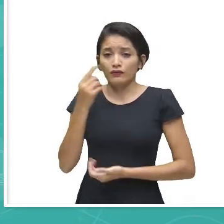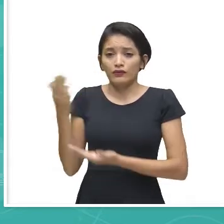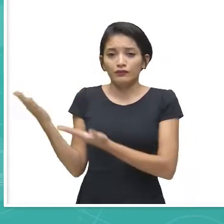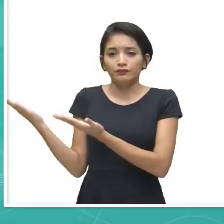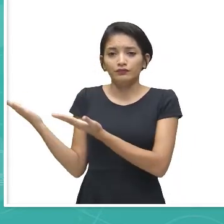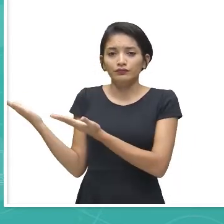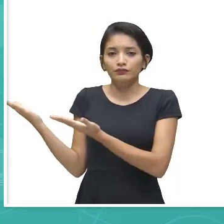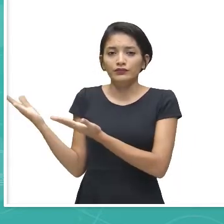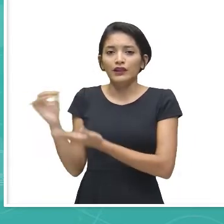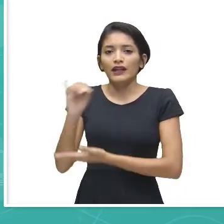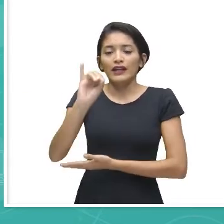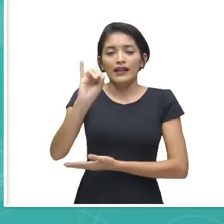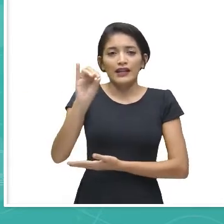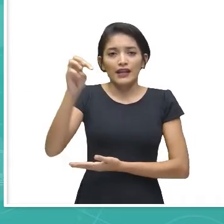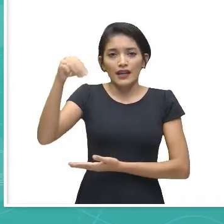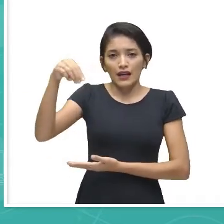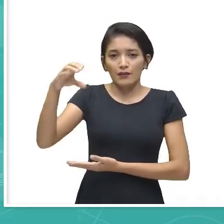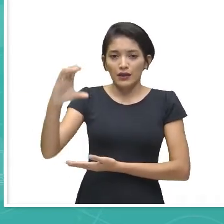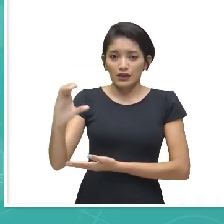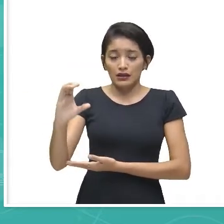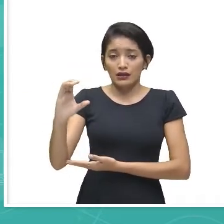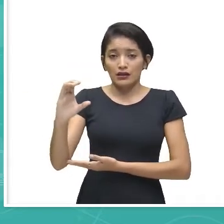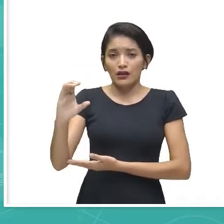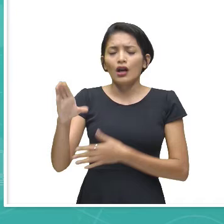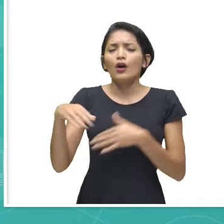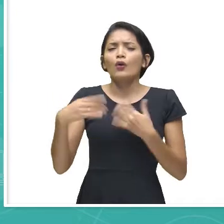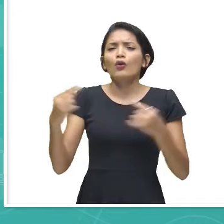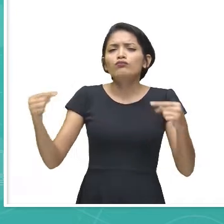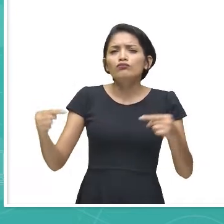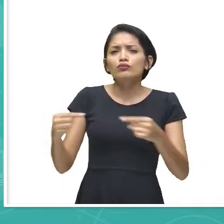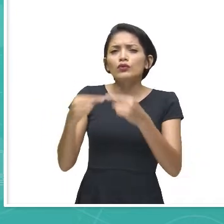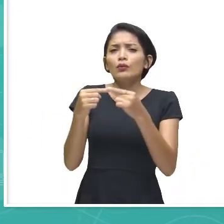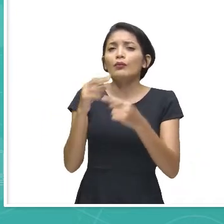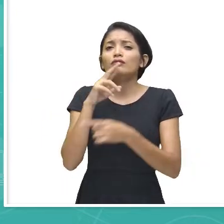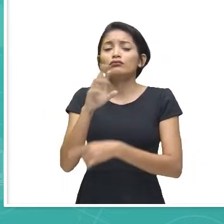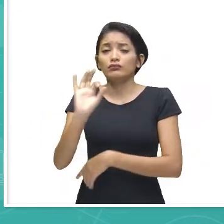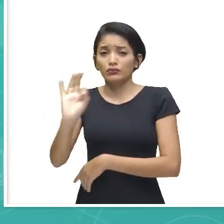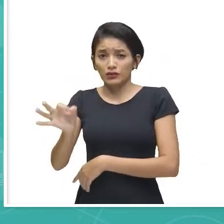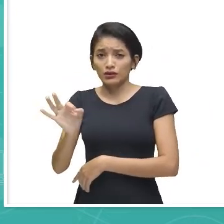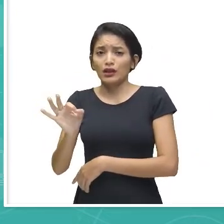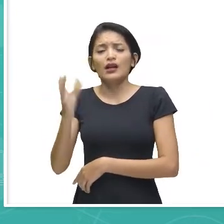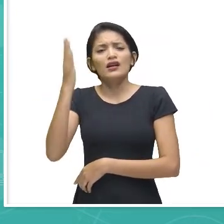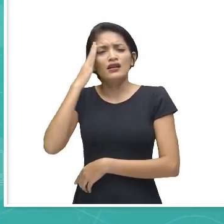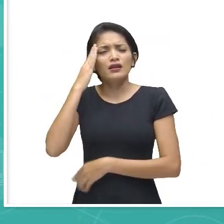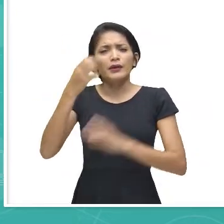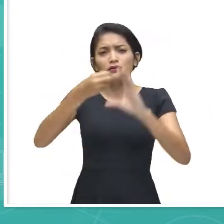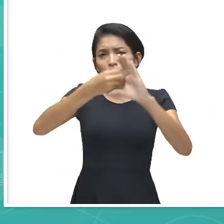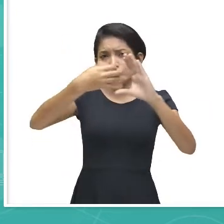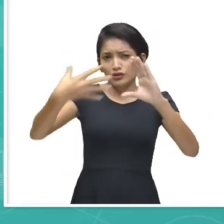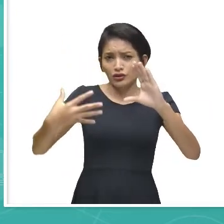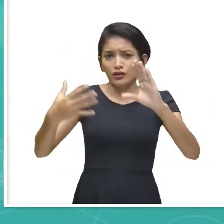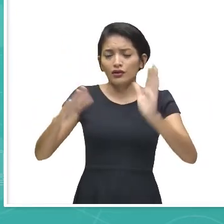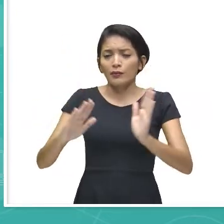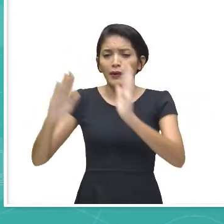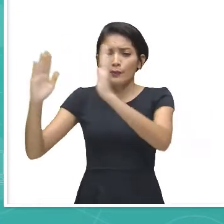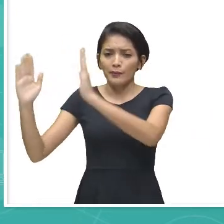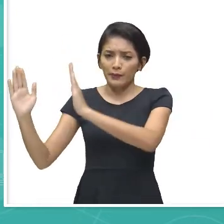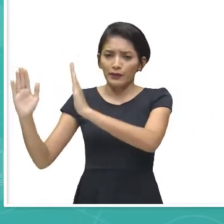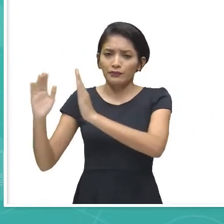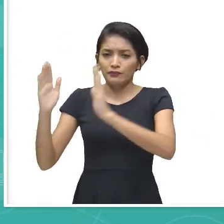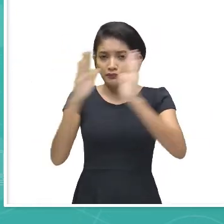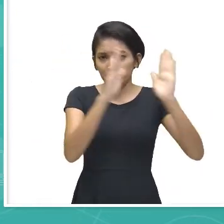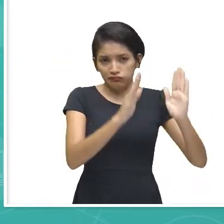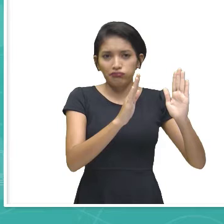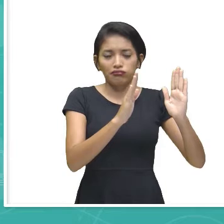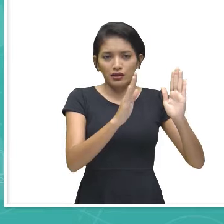de IMC. E aonde se encaixa o seu resultado, você vai ter a classificação logo ao lado. Então, o